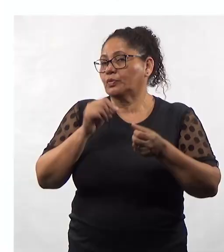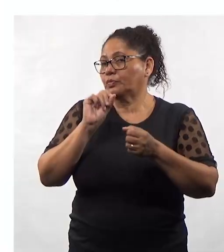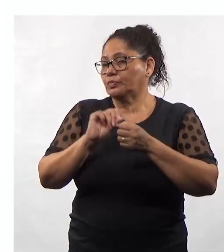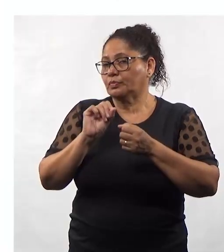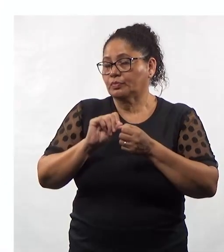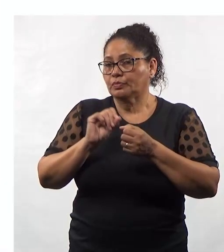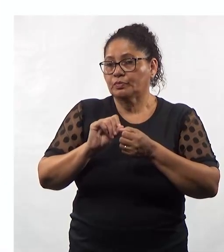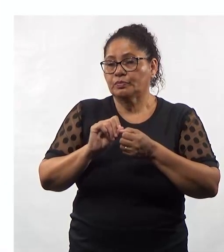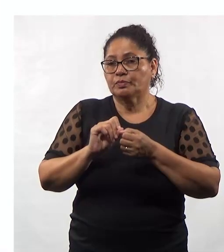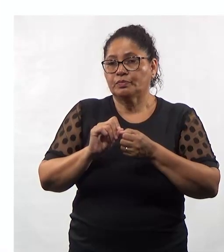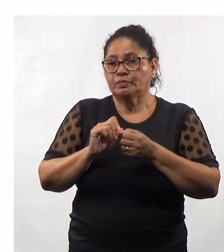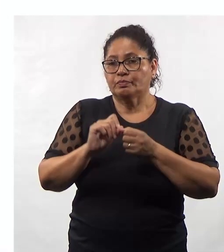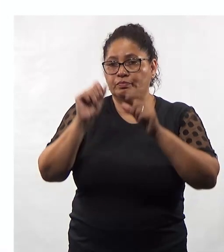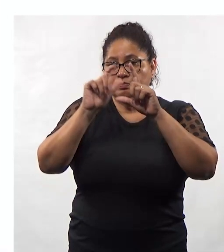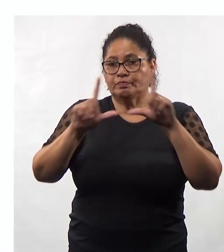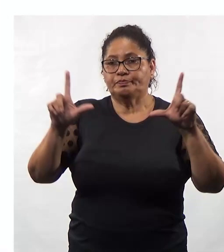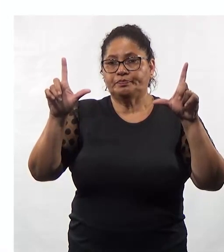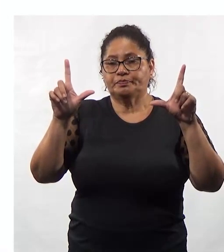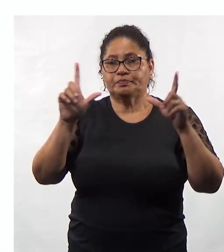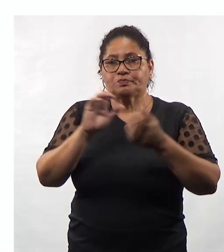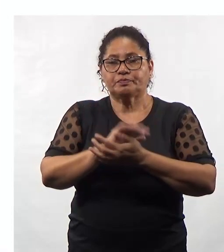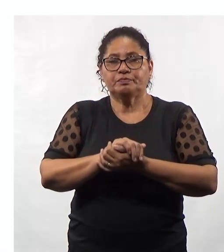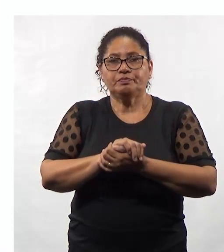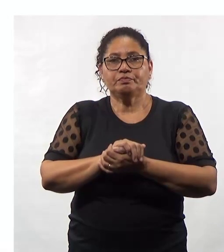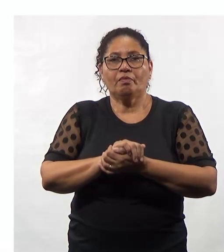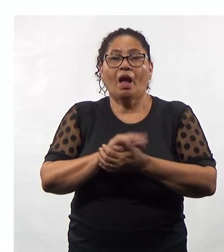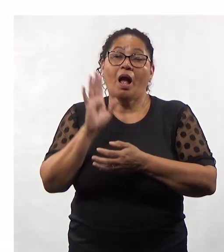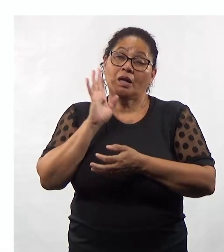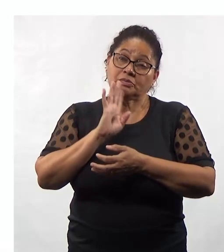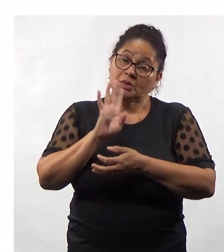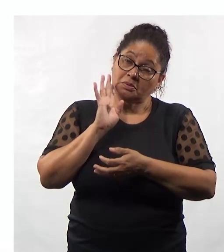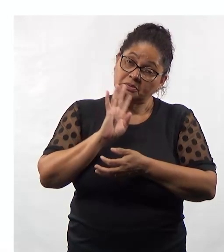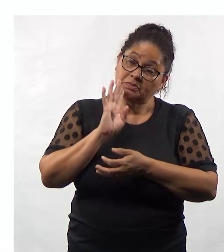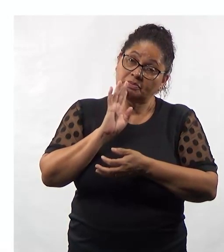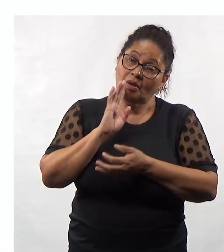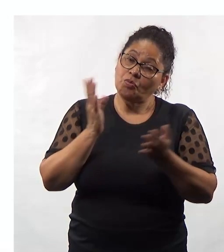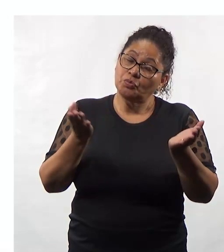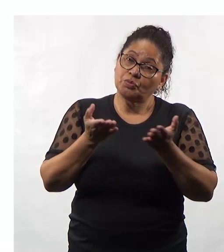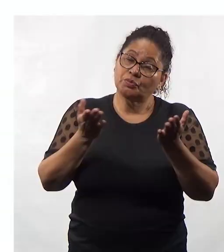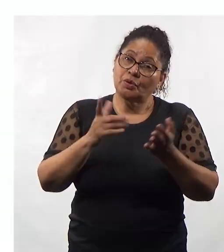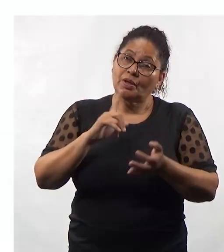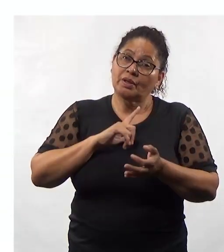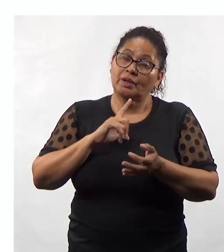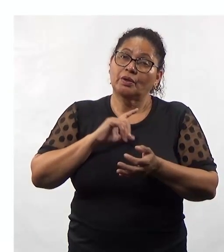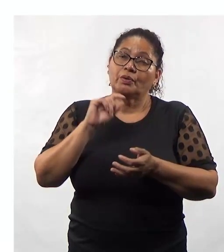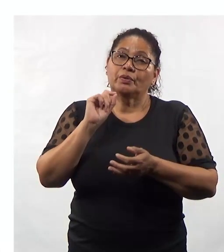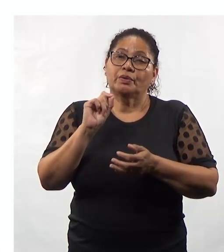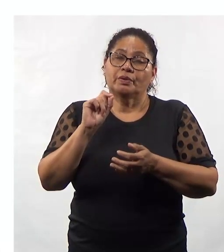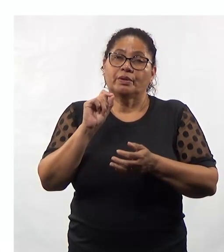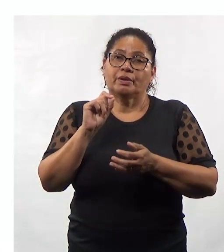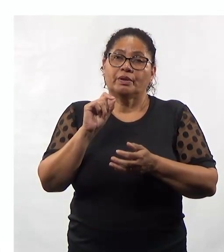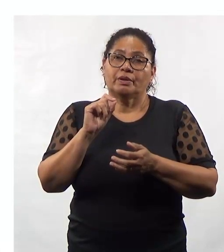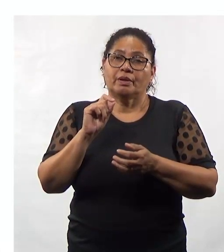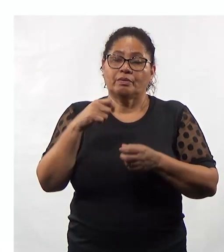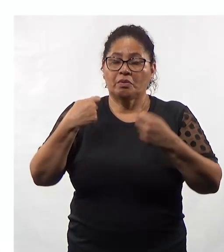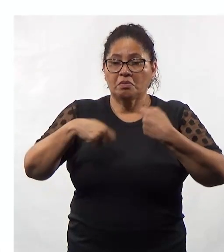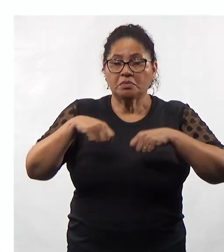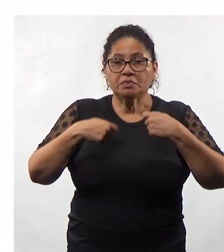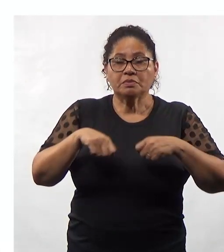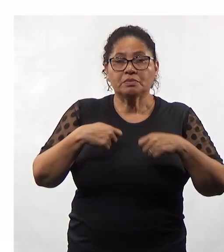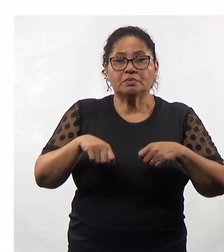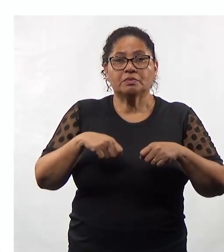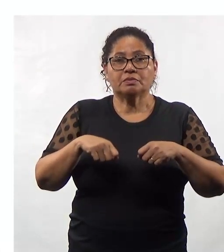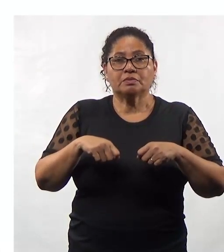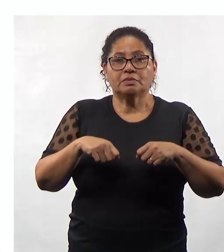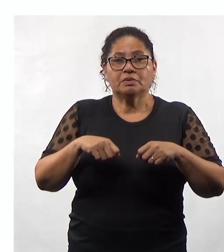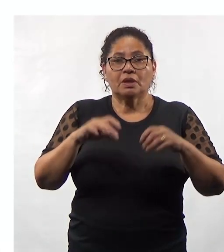iniciativas que estão postas aí no slide. Ah, legal. E agora, o que nós temos? Nós temos também a